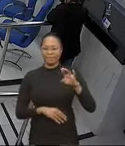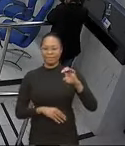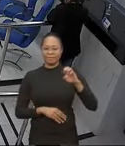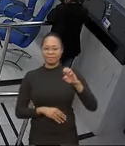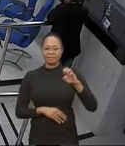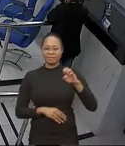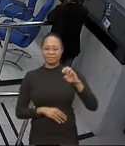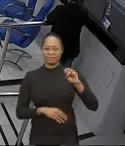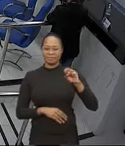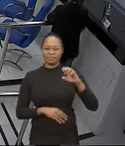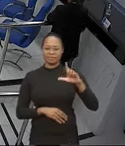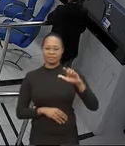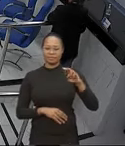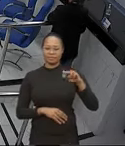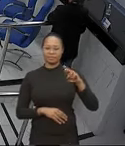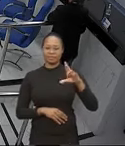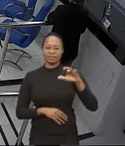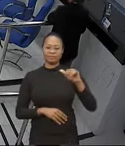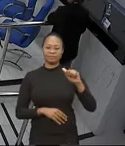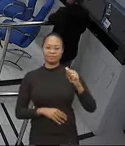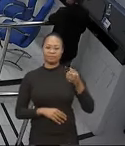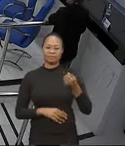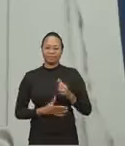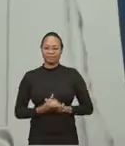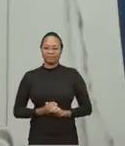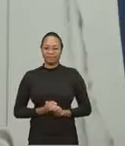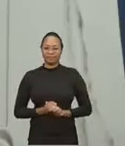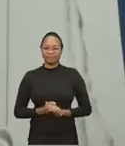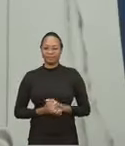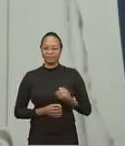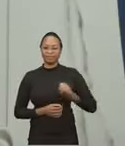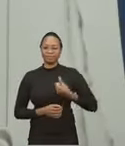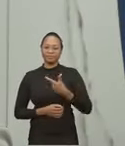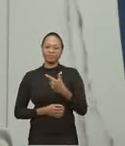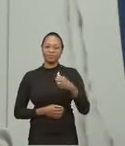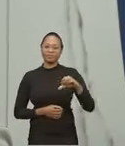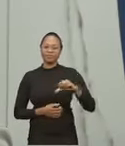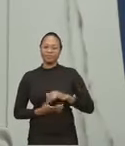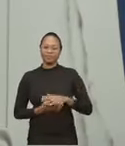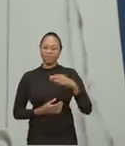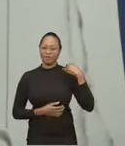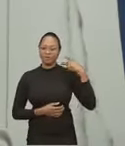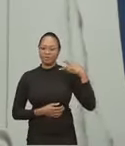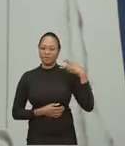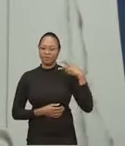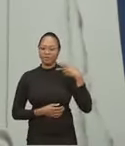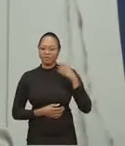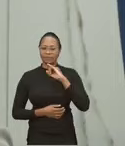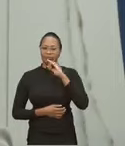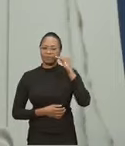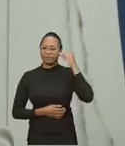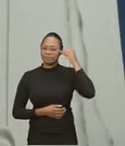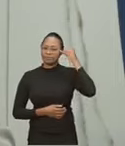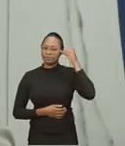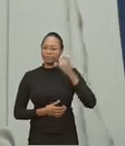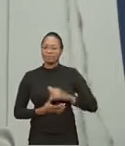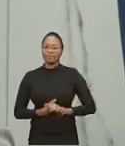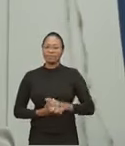discussão. Projeto de resolução de número 029/2023, da autoria do vereador James União Brasil,